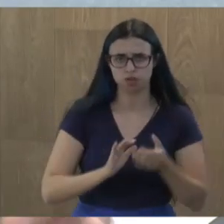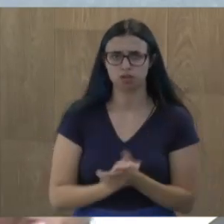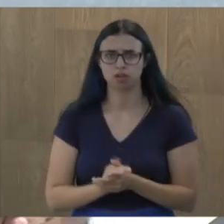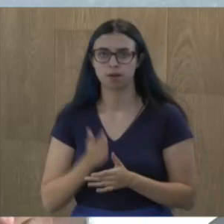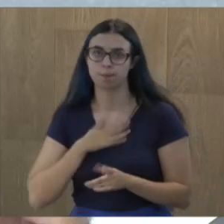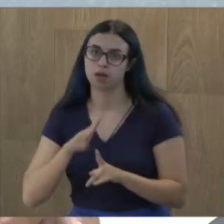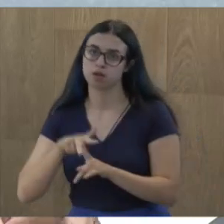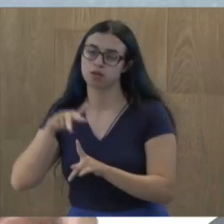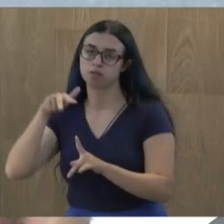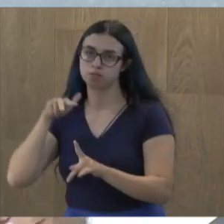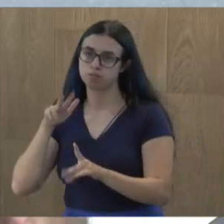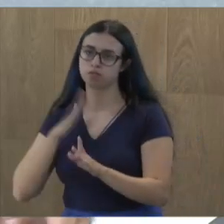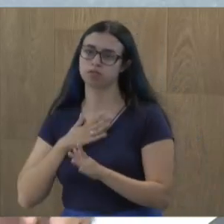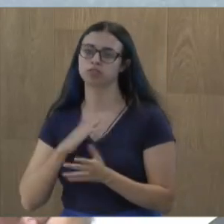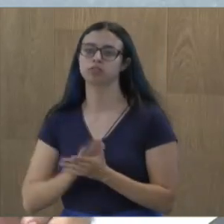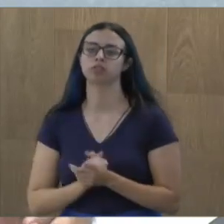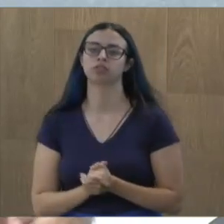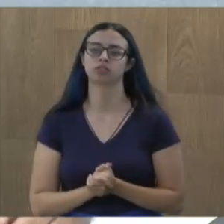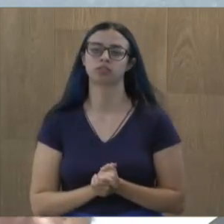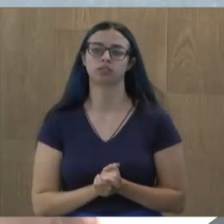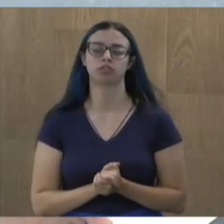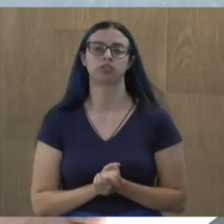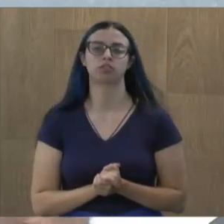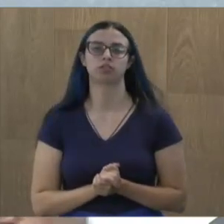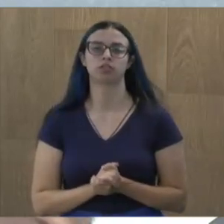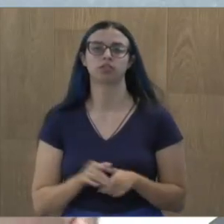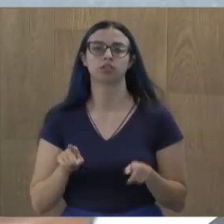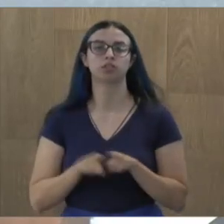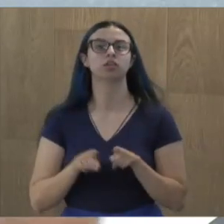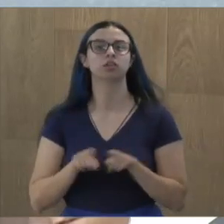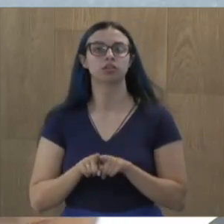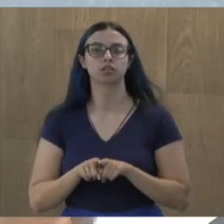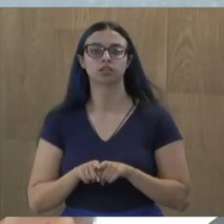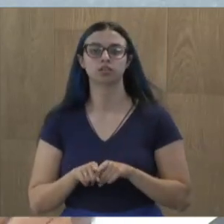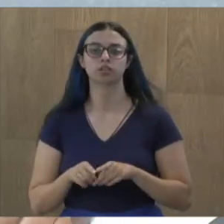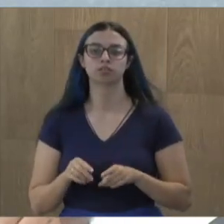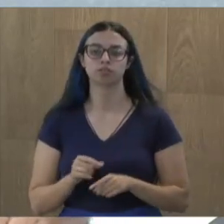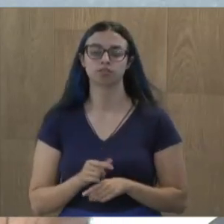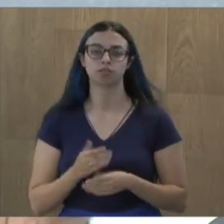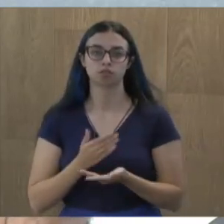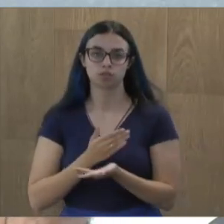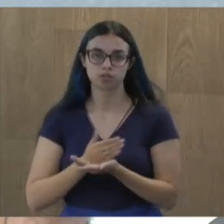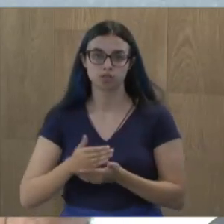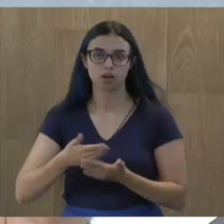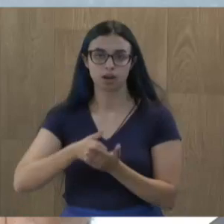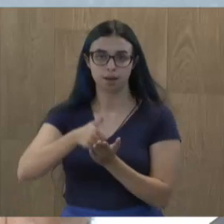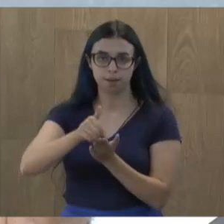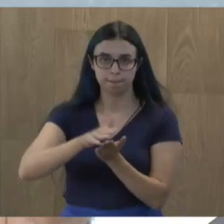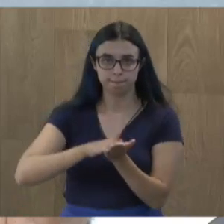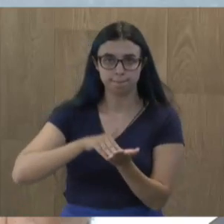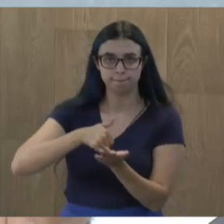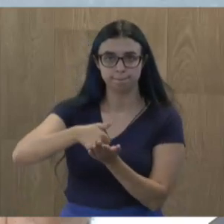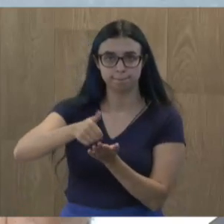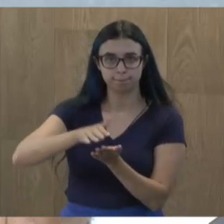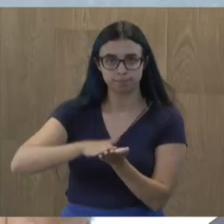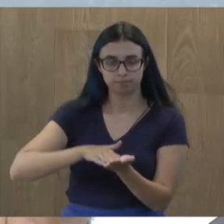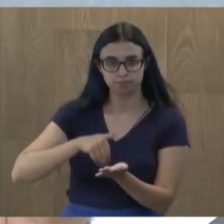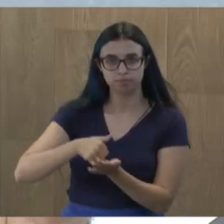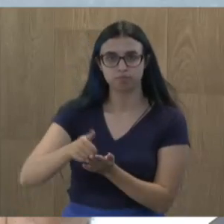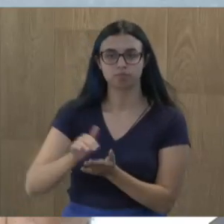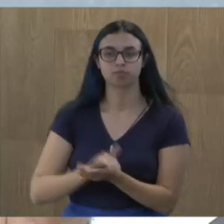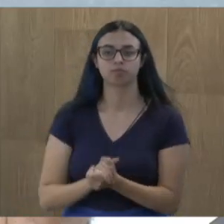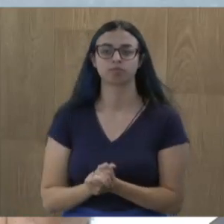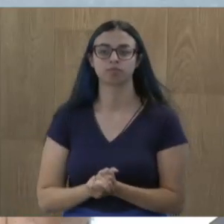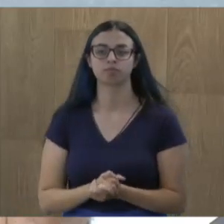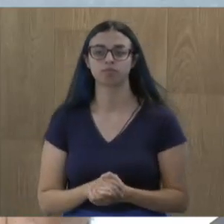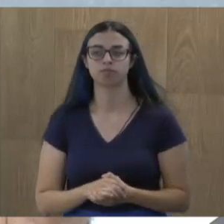7 de setembro, da Pains, um pedaço ali da 21. Então vai começar a pintura estatigráfica. Acredito que já deve, nesse pacote também,